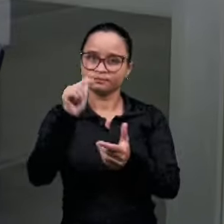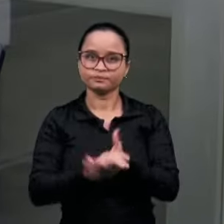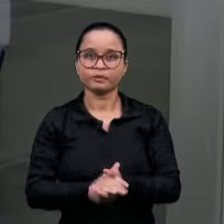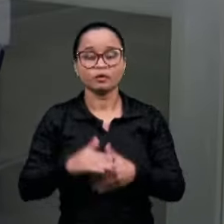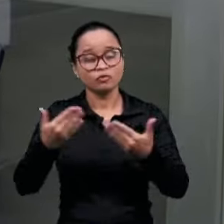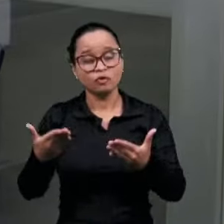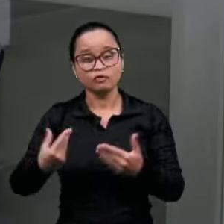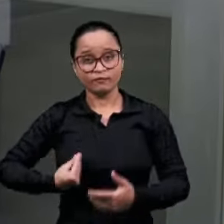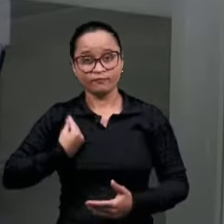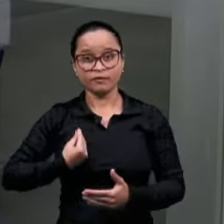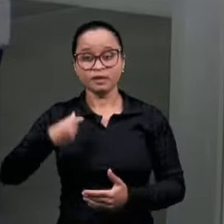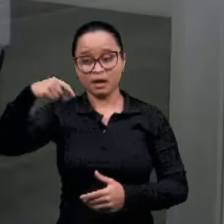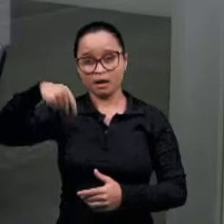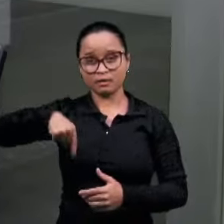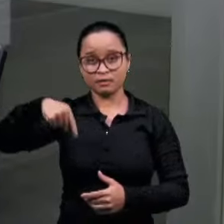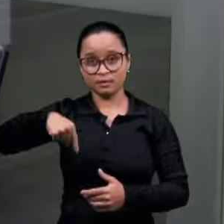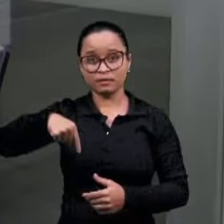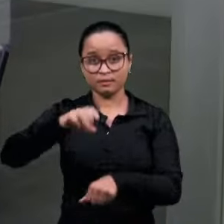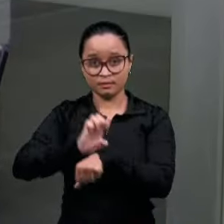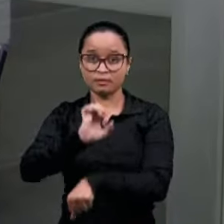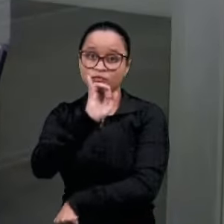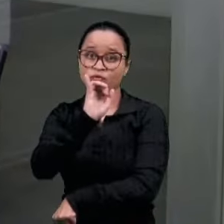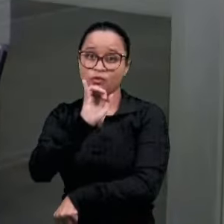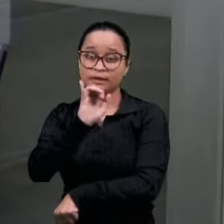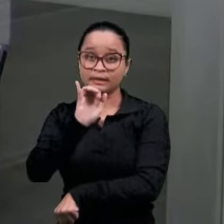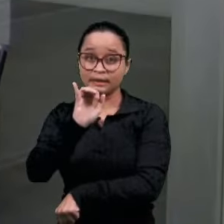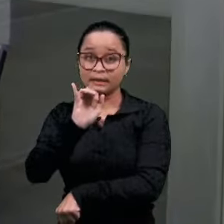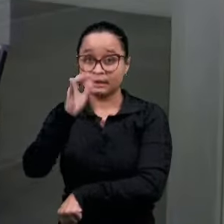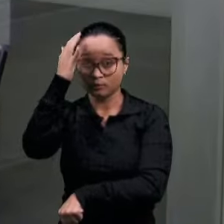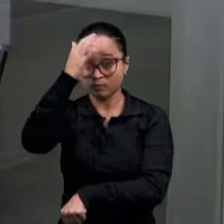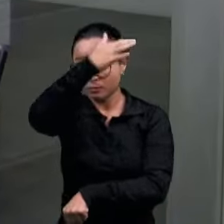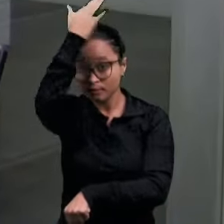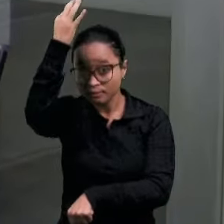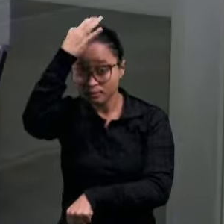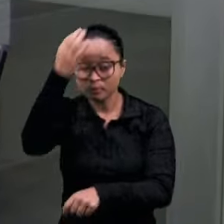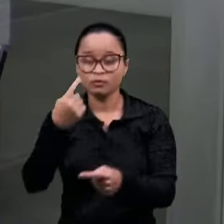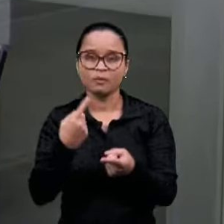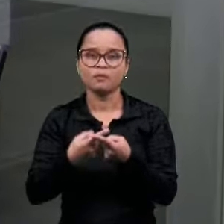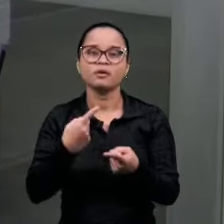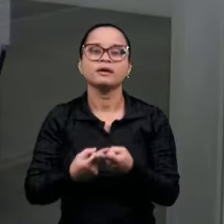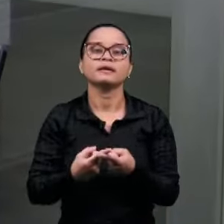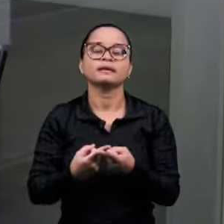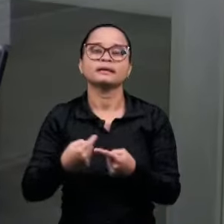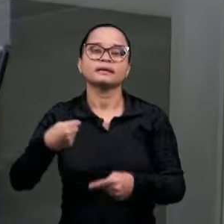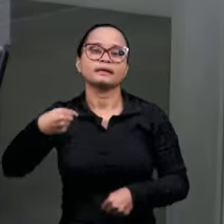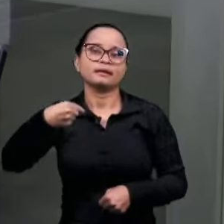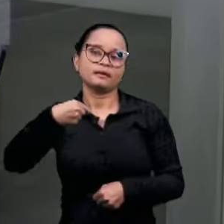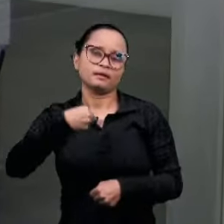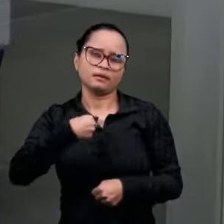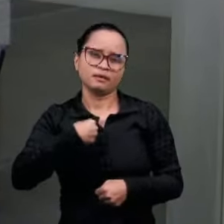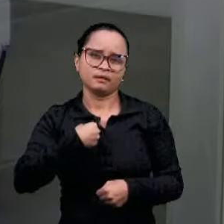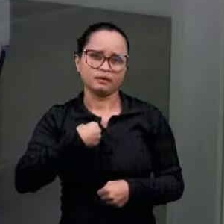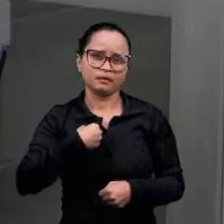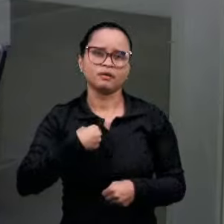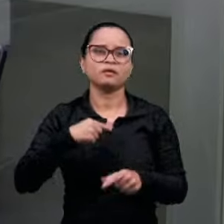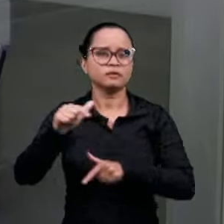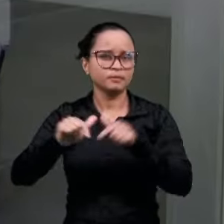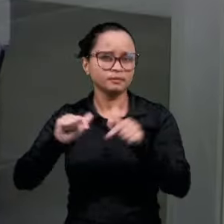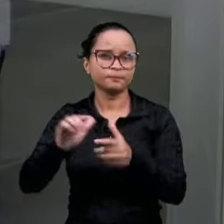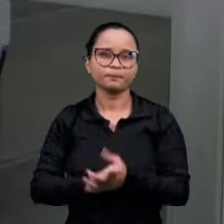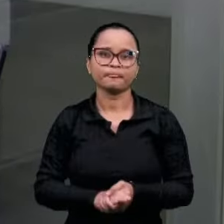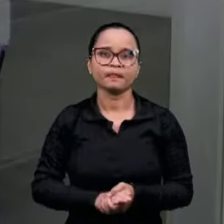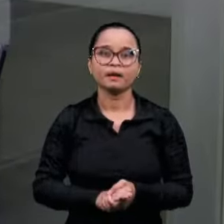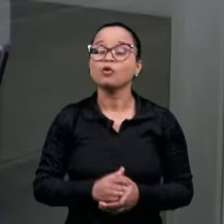trabalho aqui. Né? Eu conheço hoje bastante Vitória, mas conheço inclusive porque eu sou responsável pelos contratos